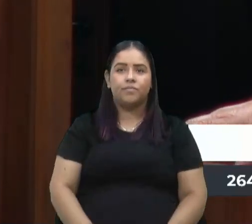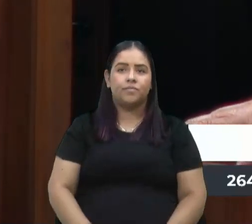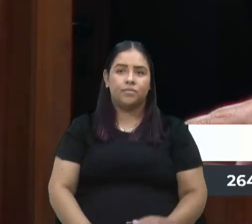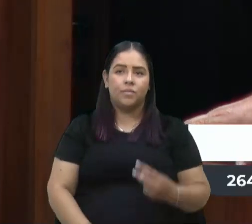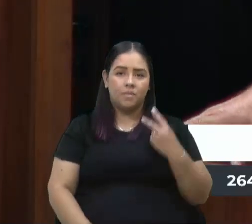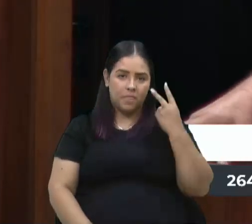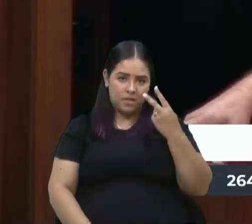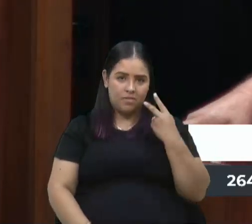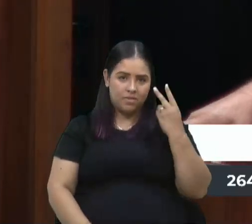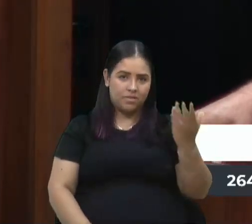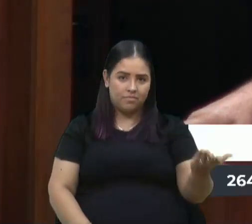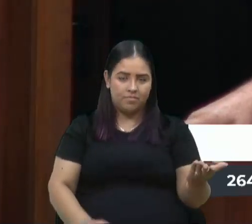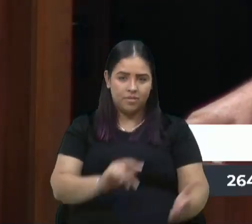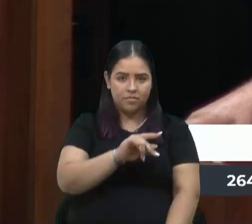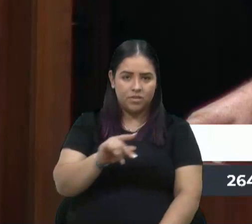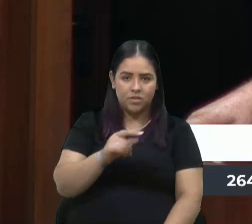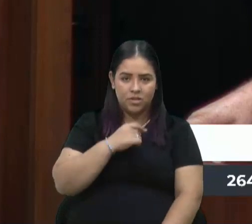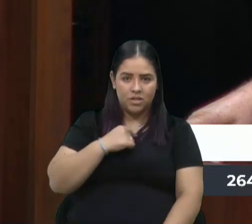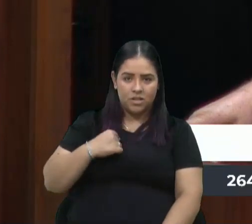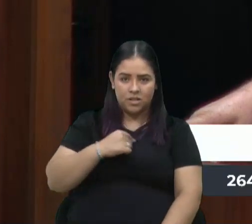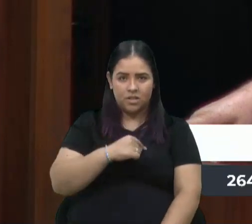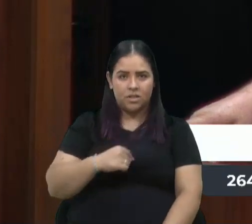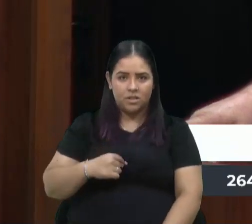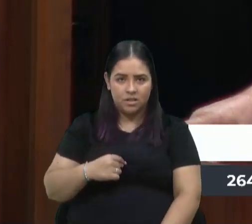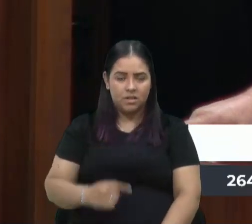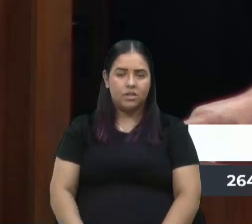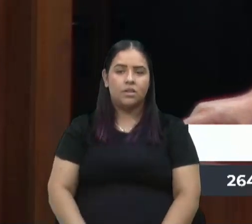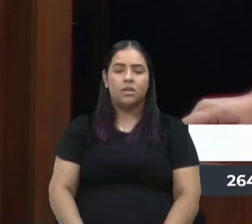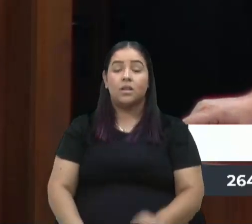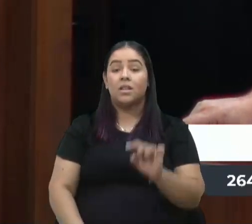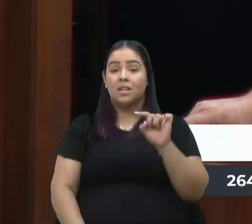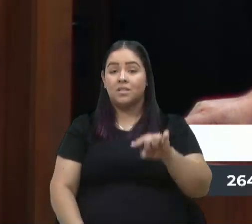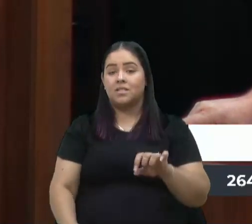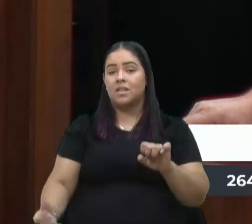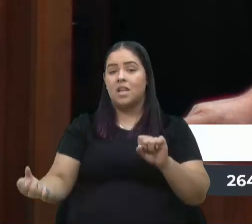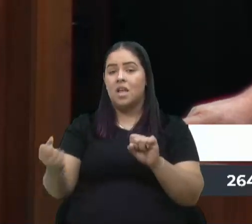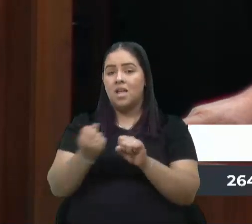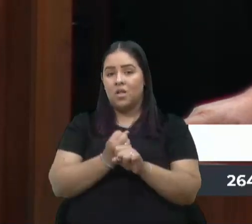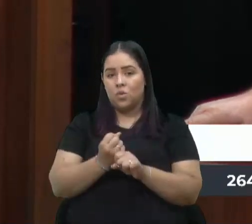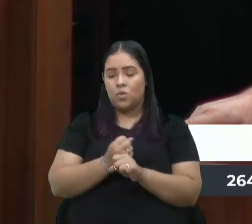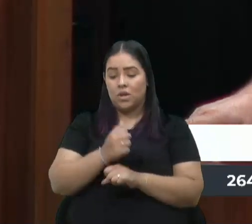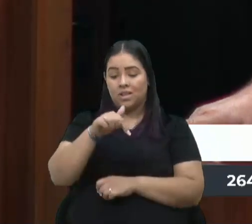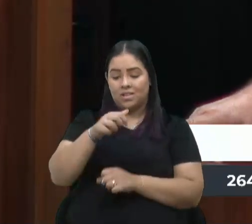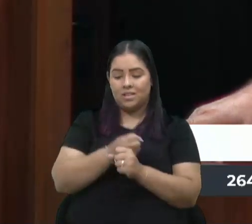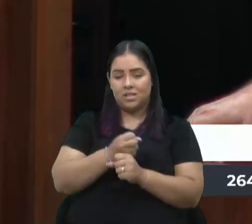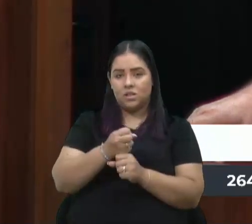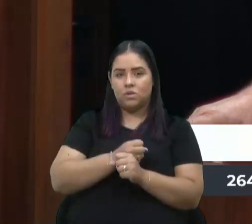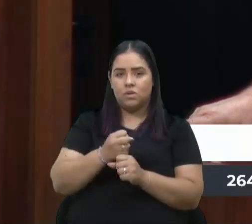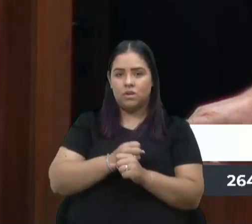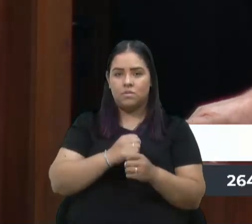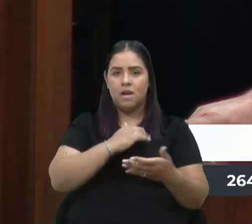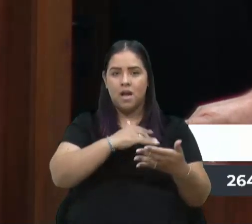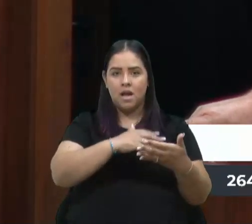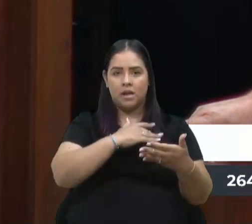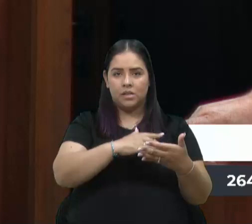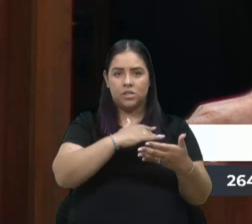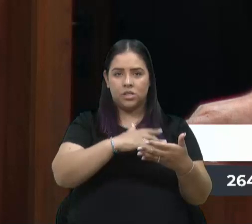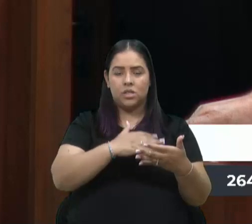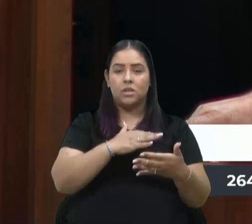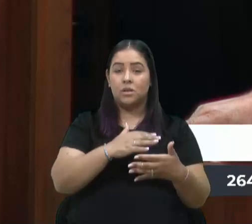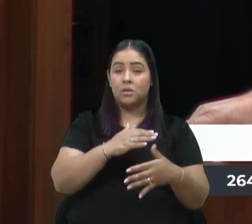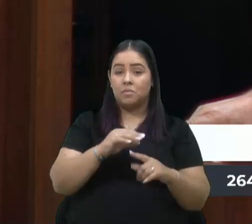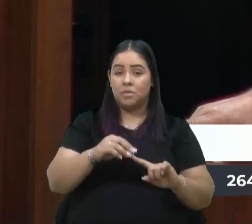vereador professor Zanquim, este ano, nas barragens, principalmente ali do